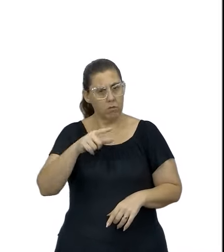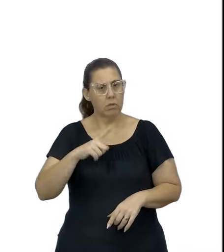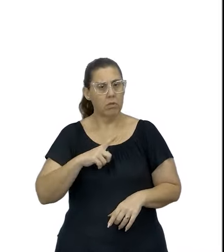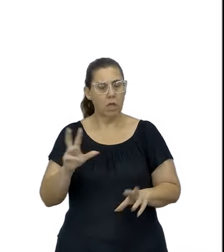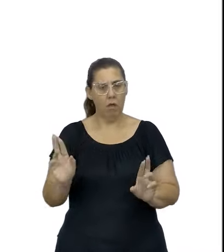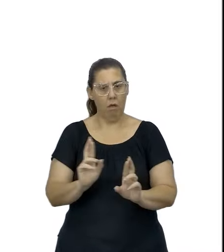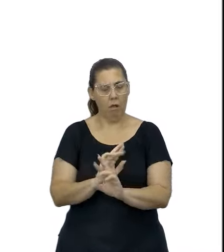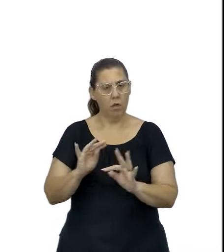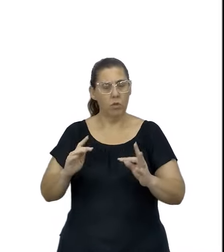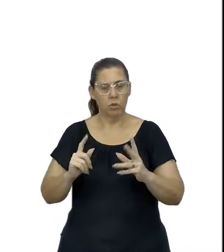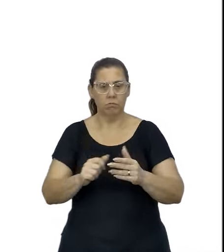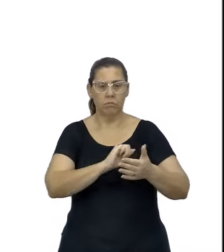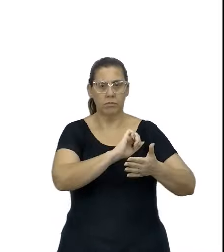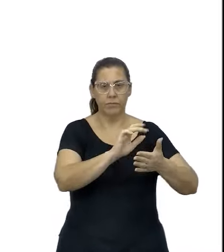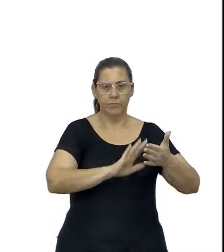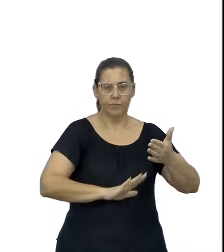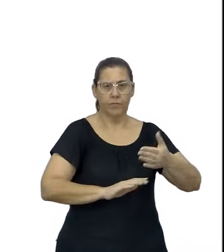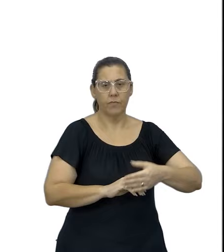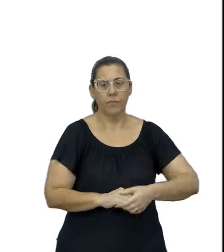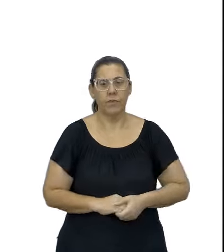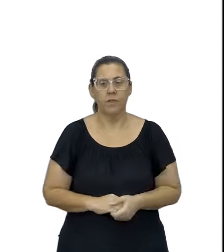relação a todas as atividades.